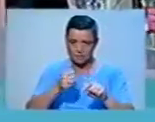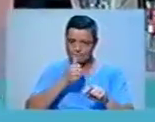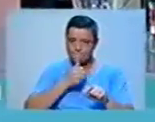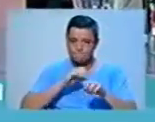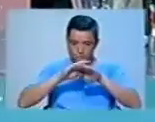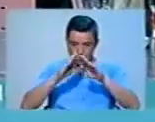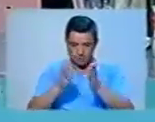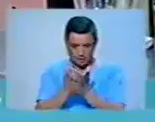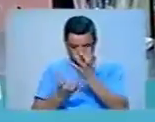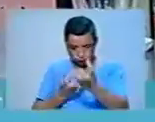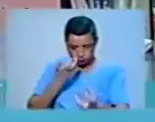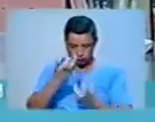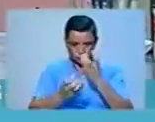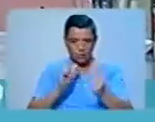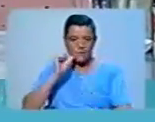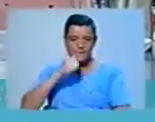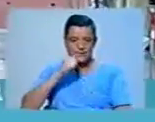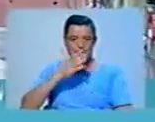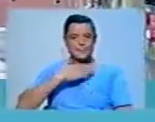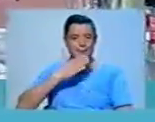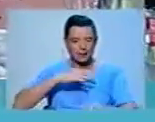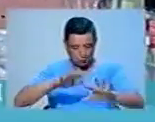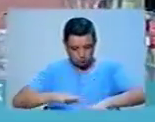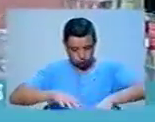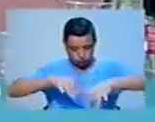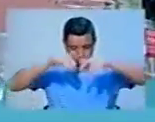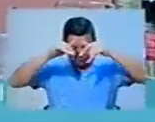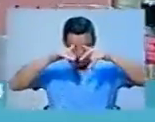cozinhe bem, que o vinho evapore.